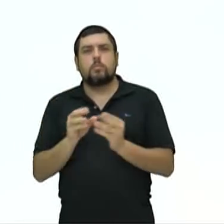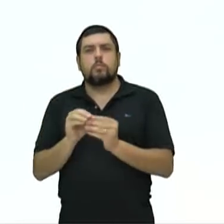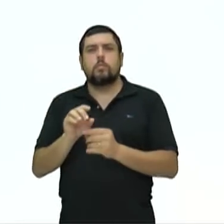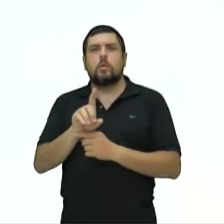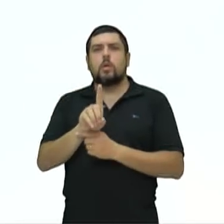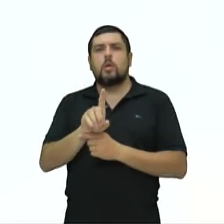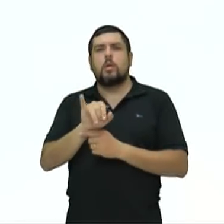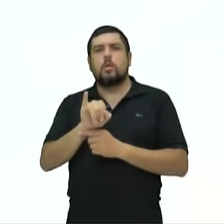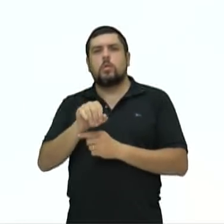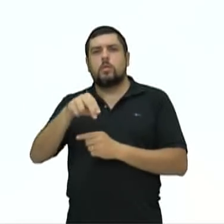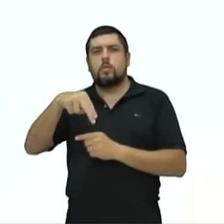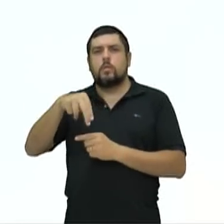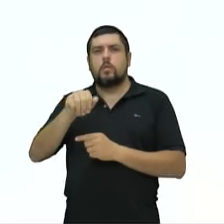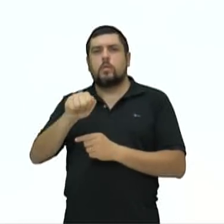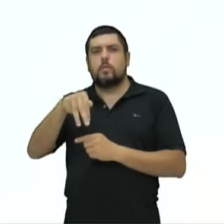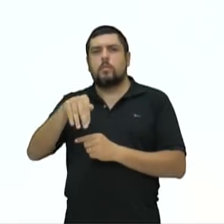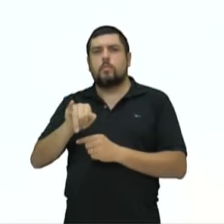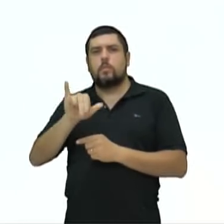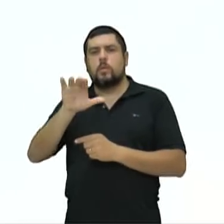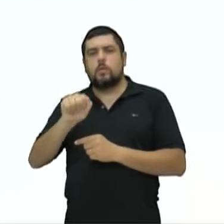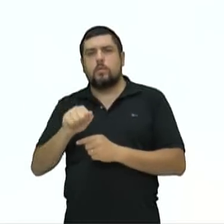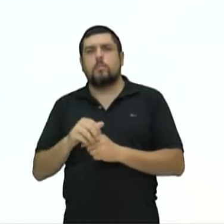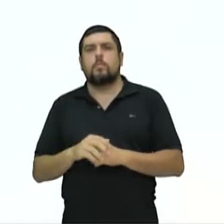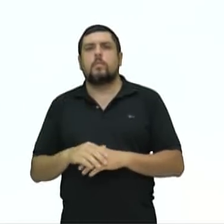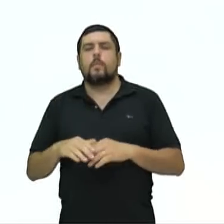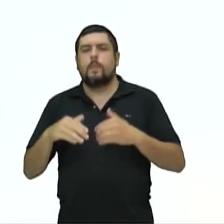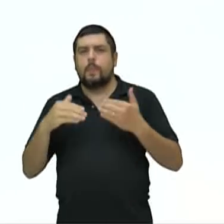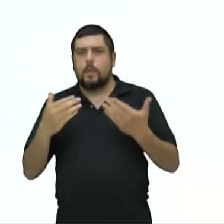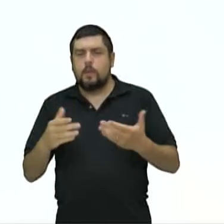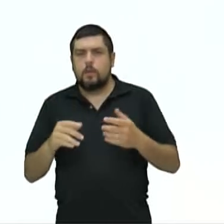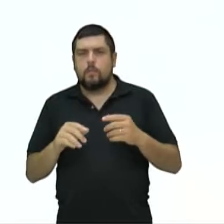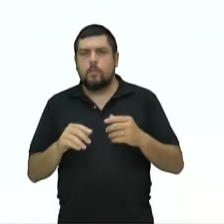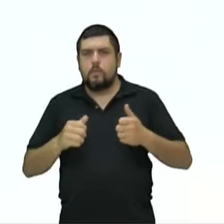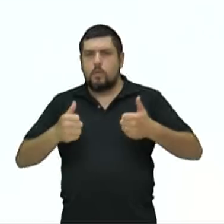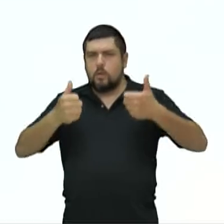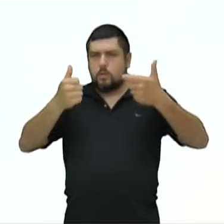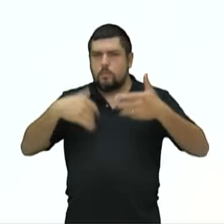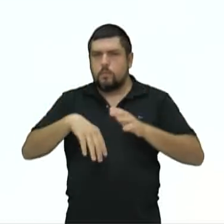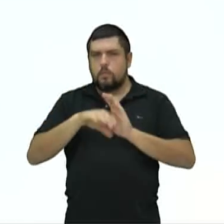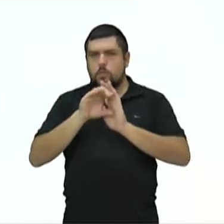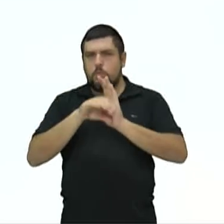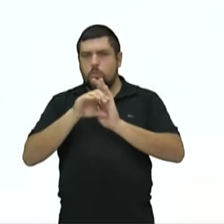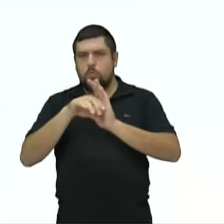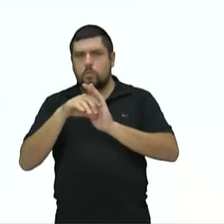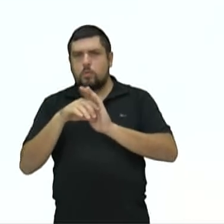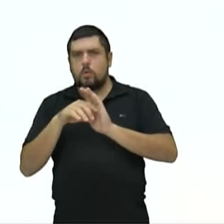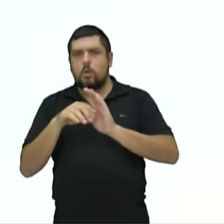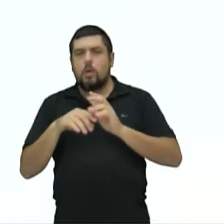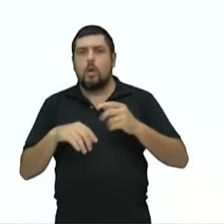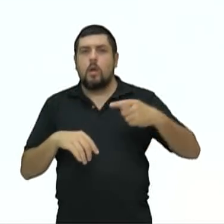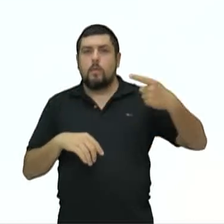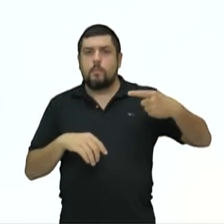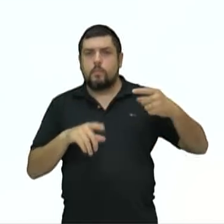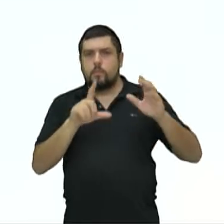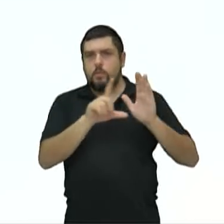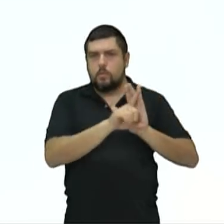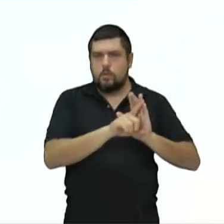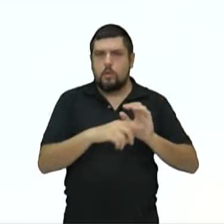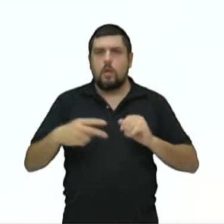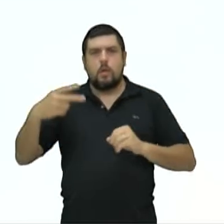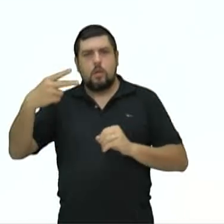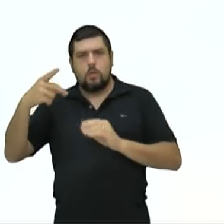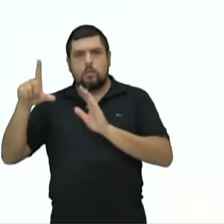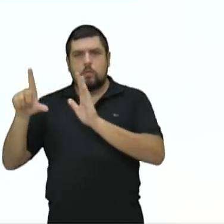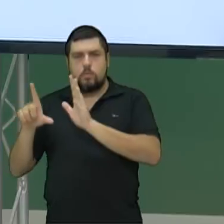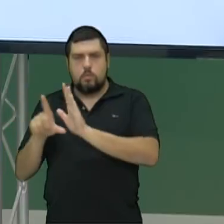temos duas leis amarradas nessa simples frase aqui, certo? Uma primeira lei que